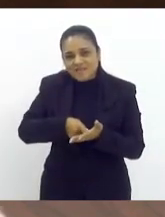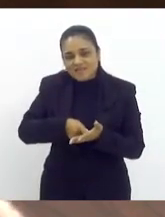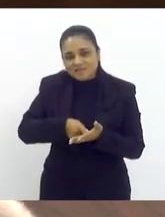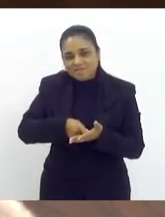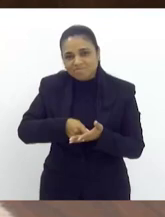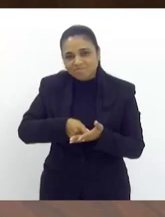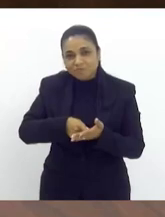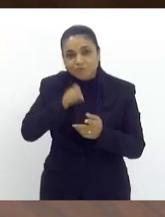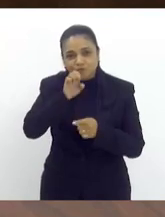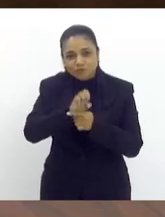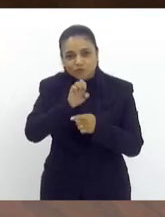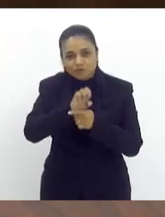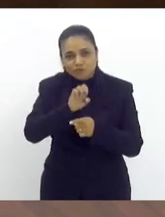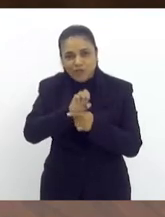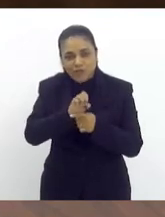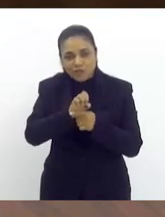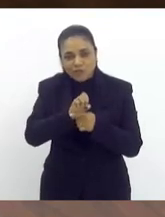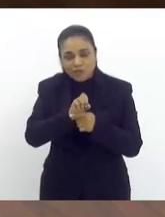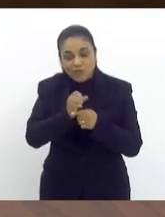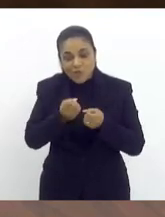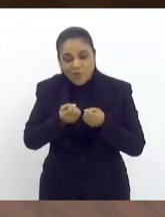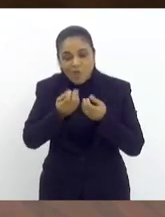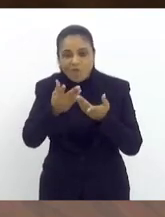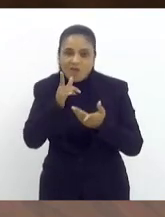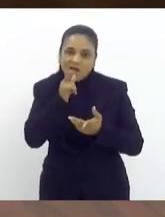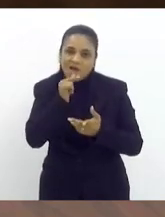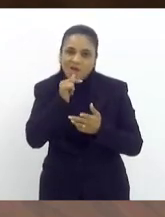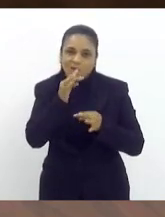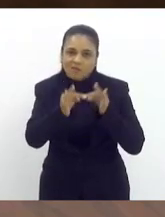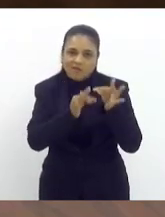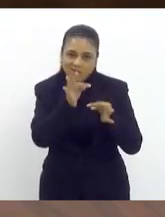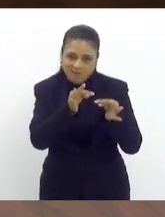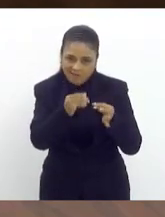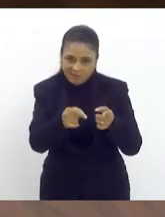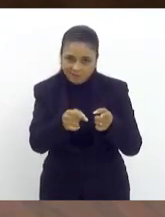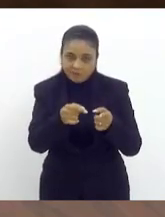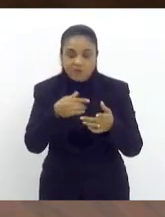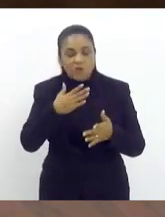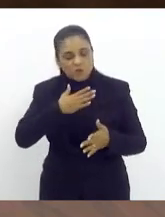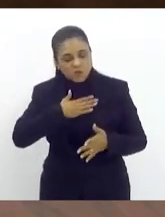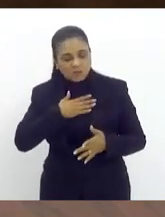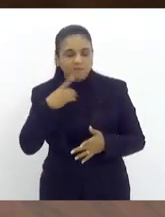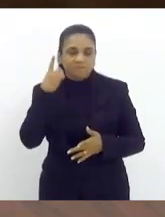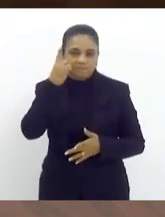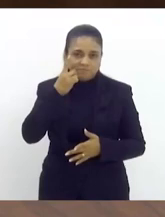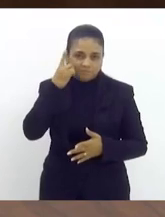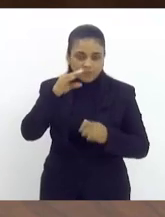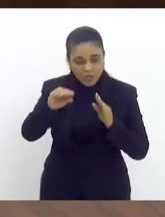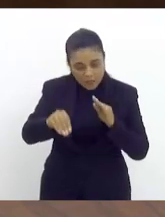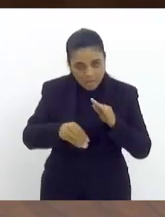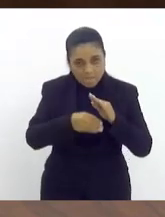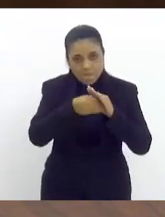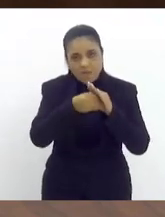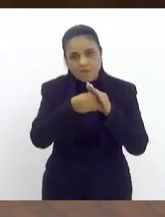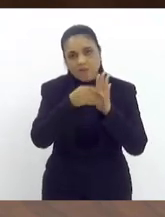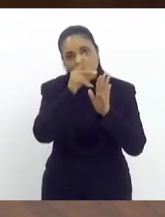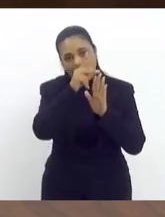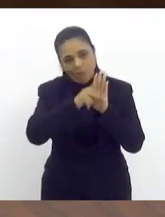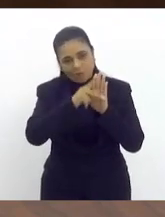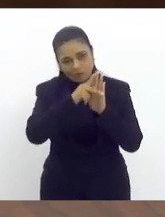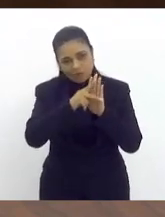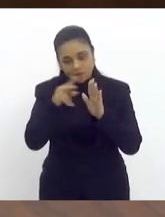mais, senhora presidente, eu gostaria que os deputados que emendam o projeto e vêm